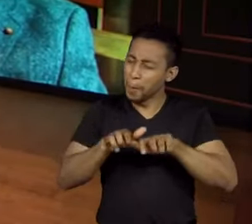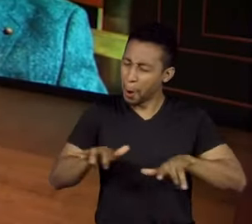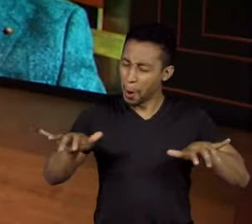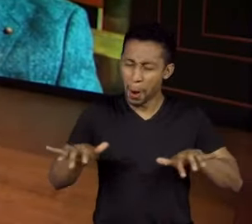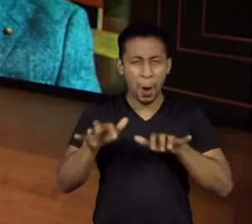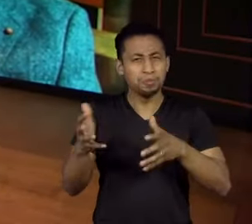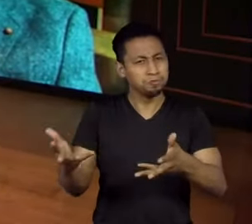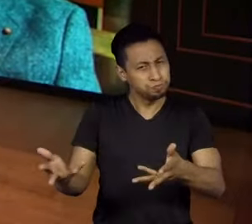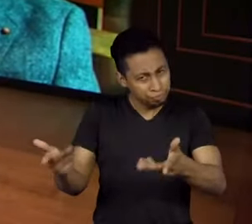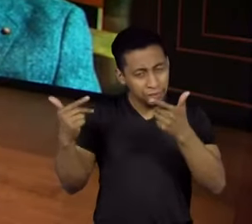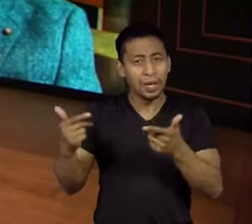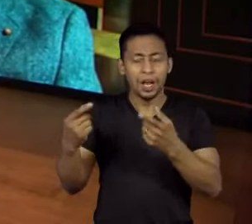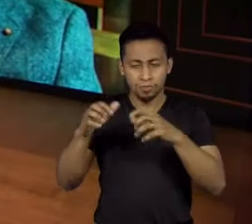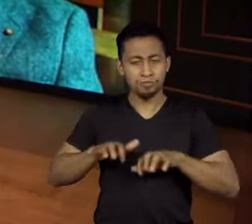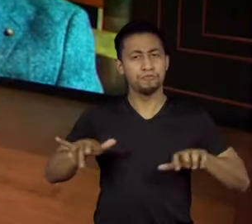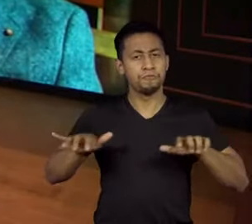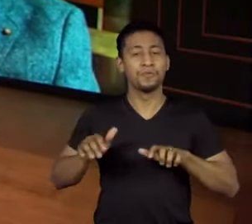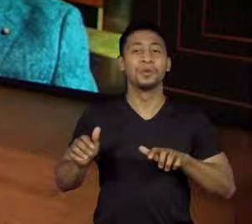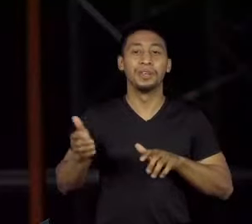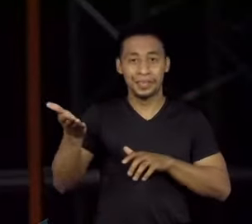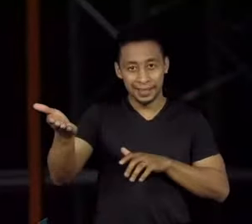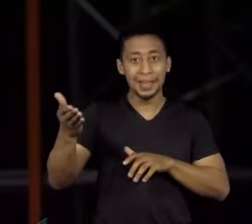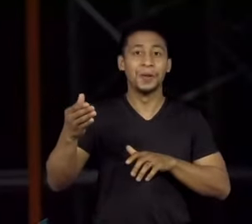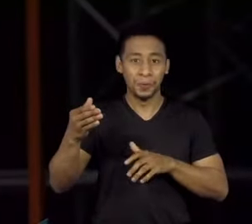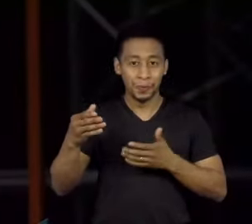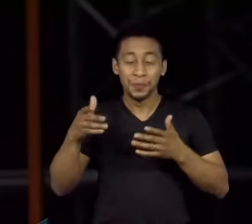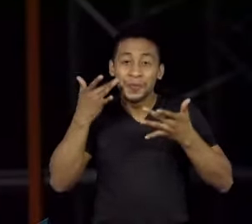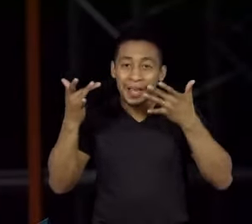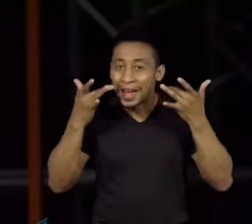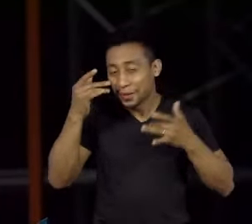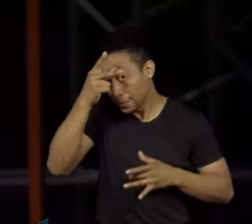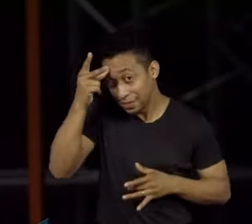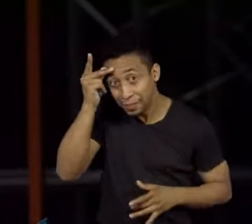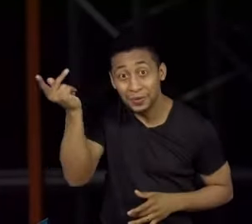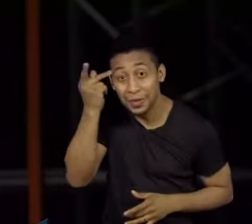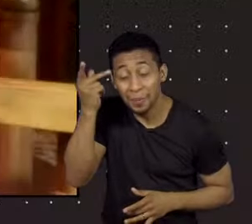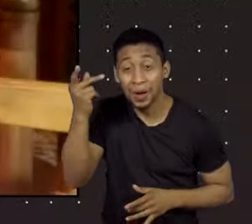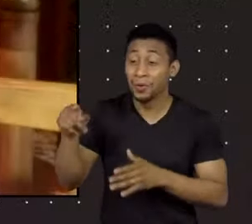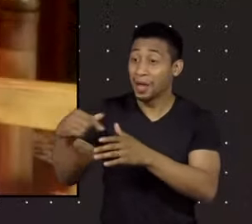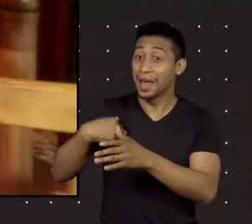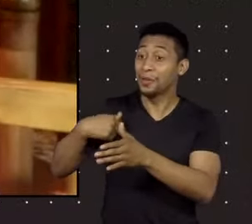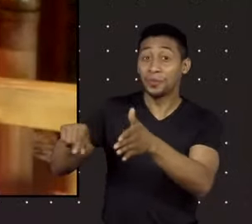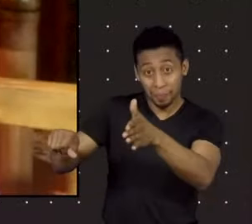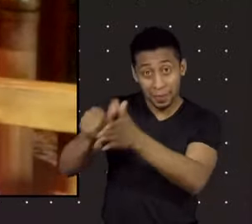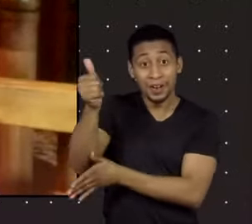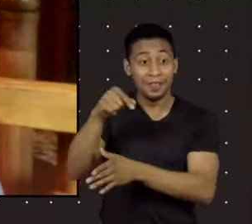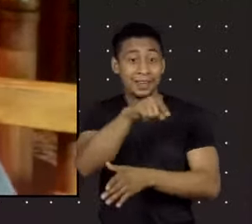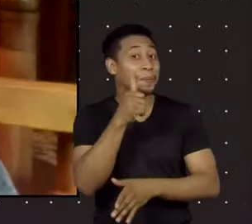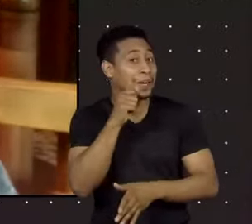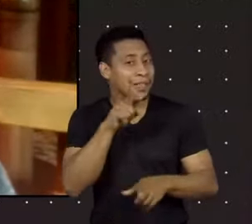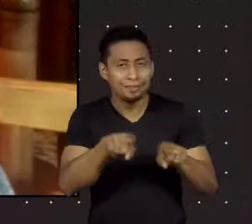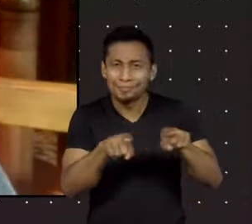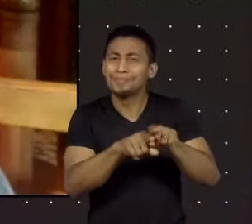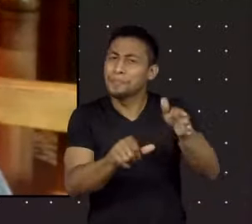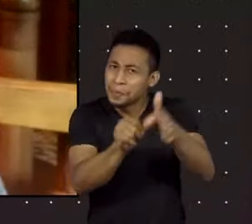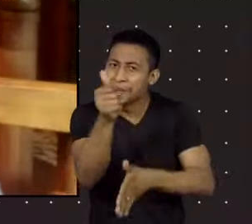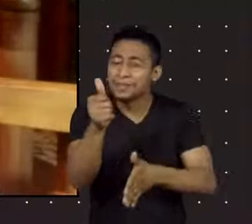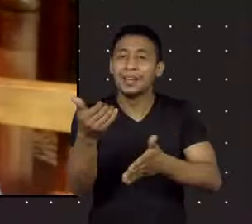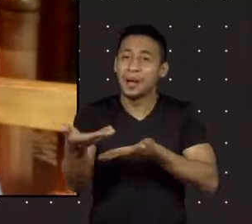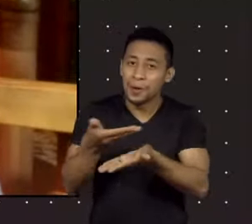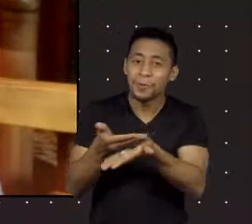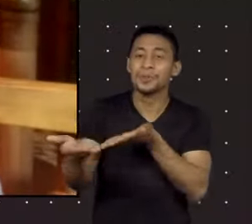Ela tocou como solista e ela se apresentou no Teatro Municipal pela primeira vez e eu como regente pela primeira vez. E nasceu uma grande